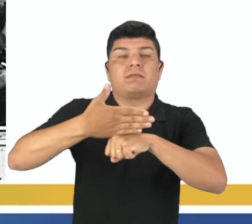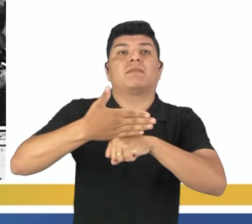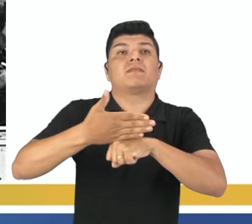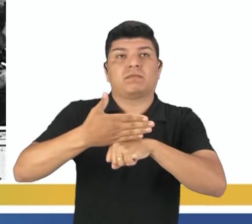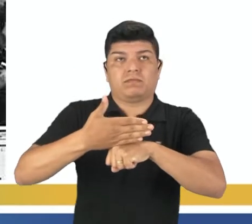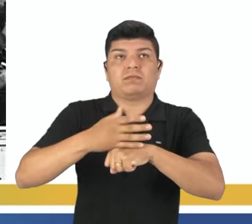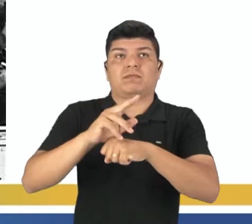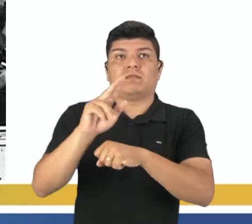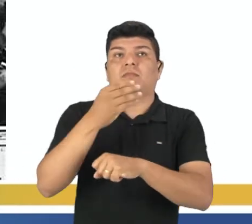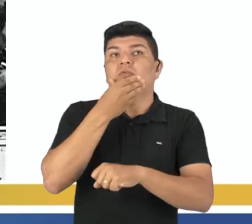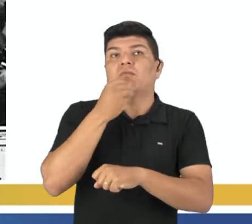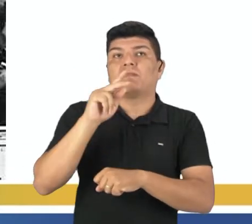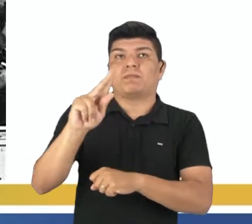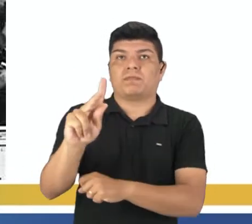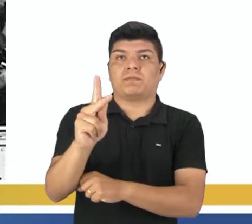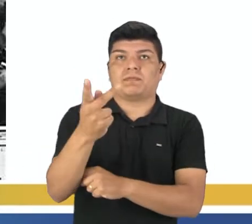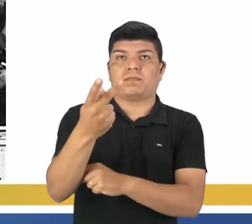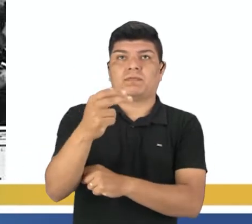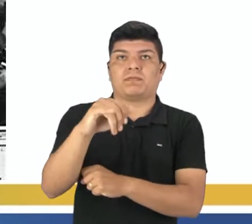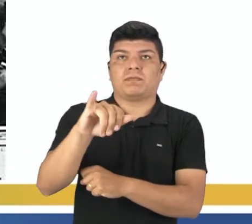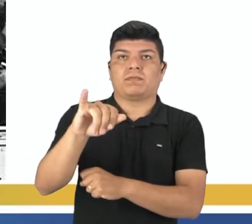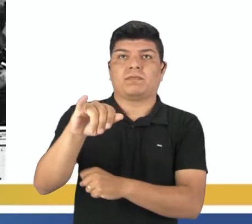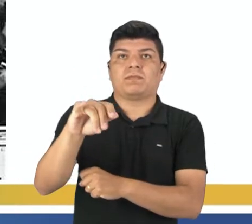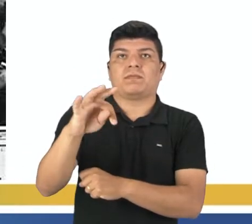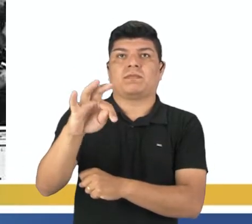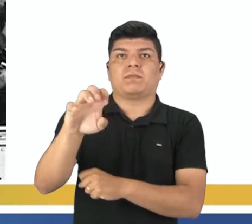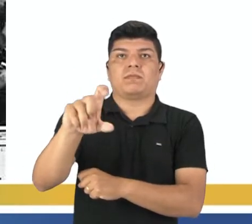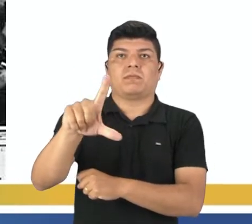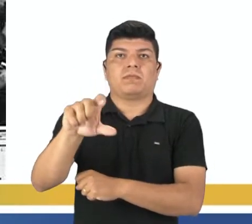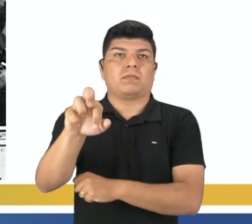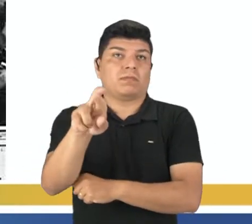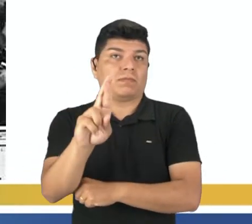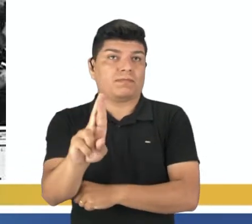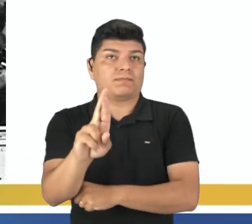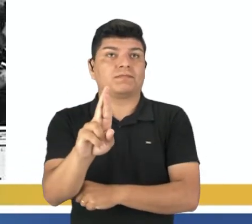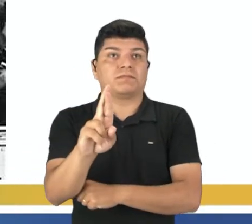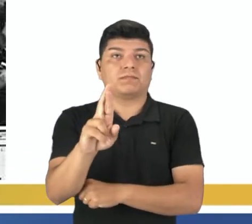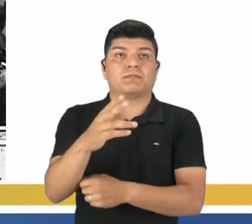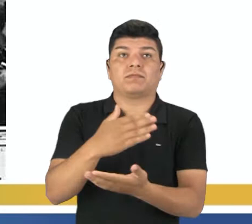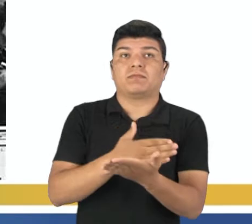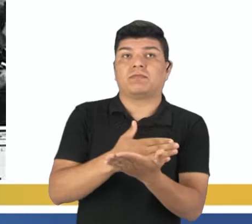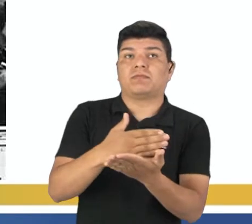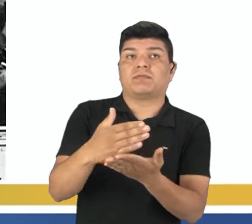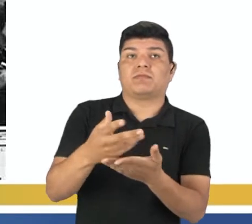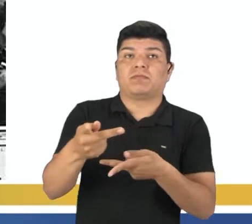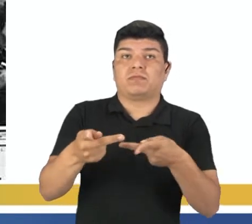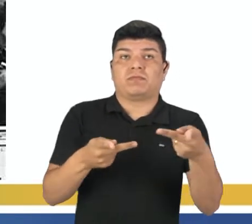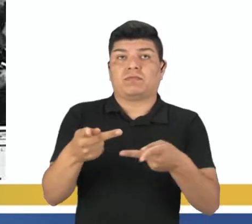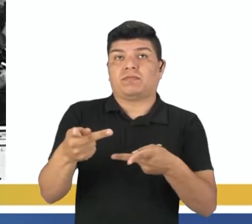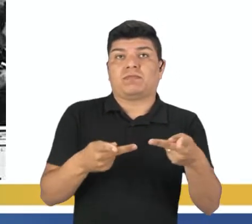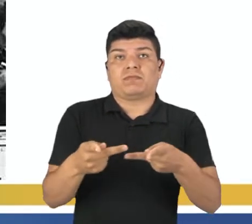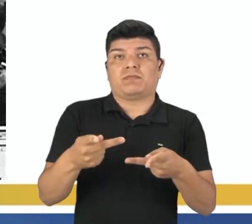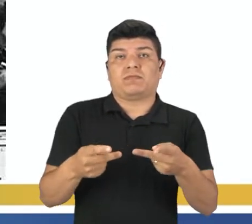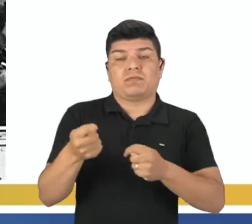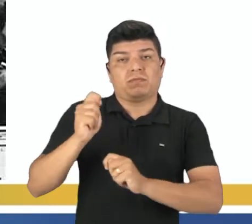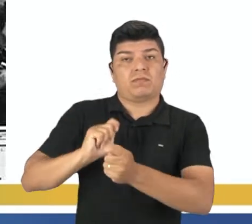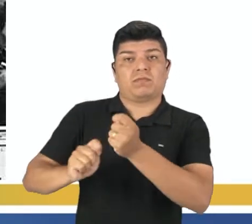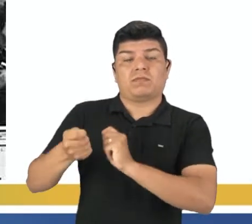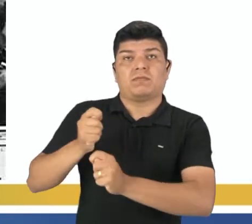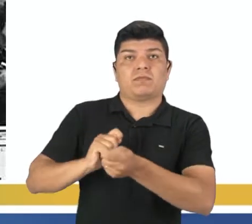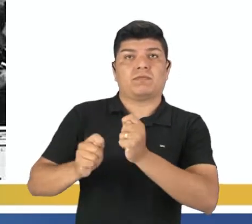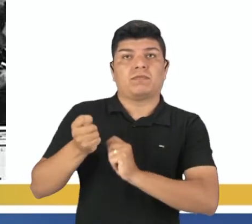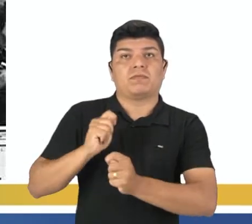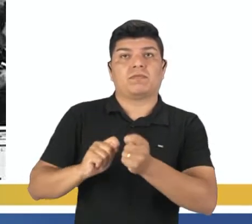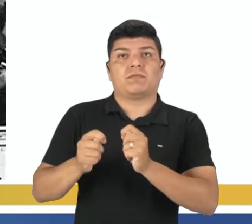dessa guerra. Quando Hitler assumiu o poder da Alemanha, em 1933, ele iniciou um projeto de recuperação econômica e